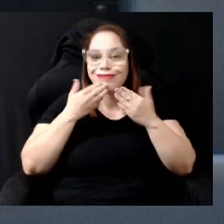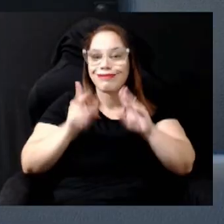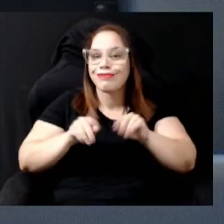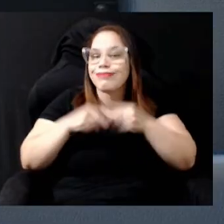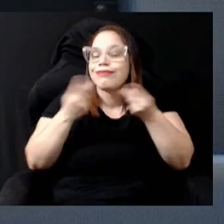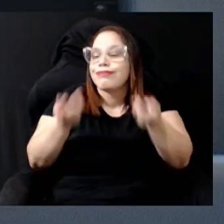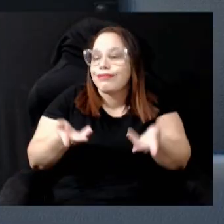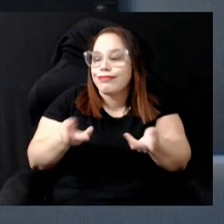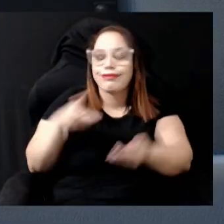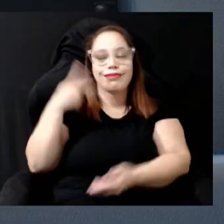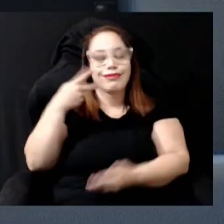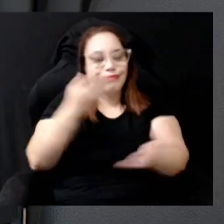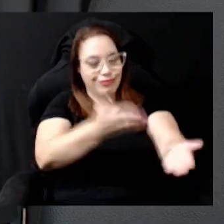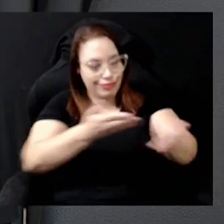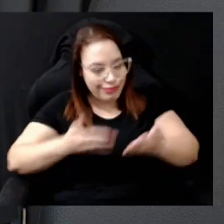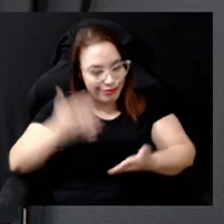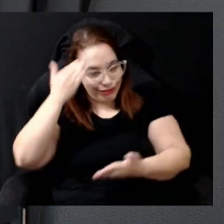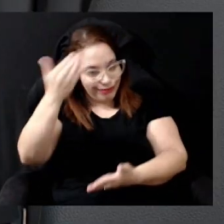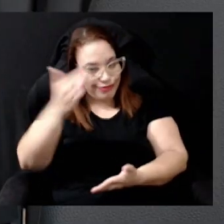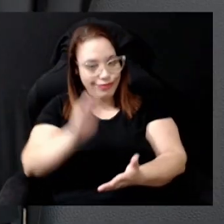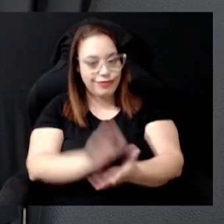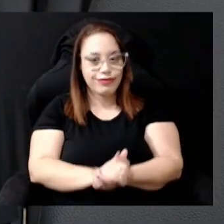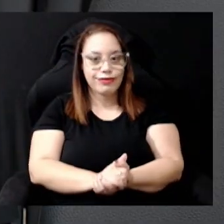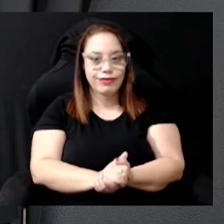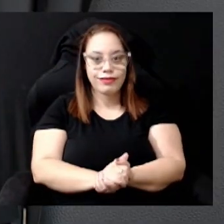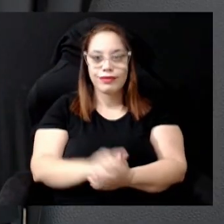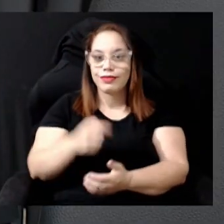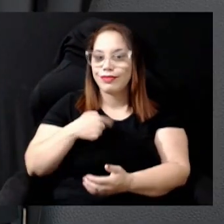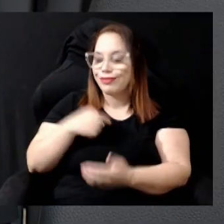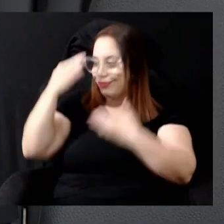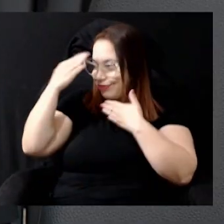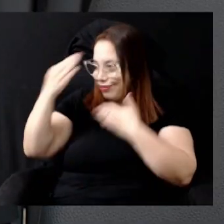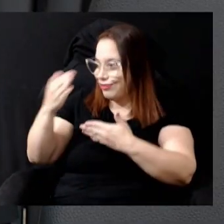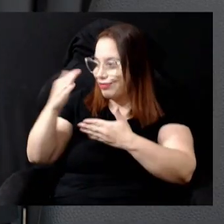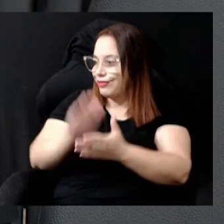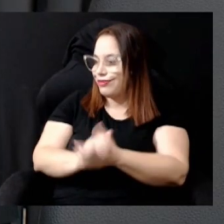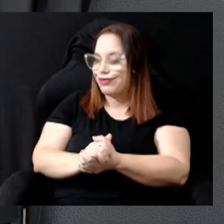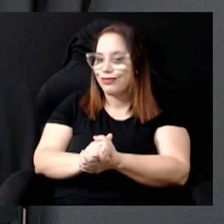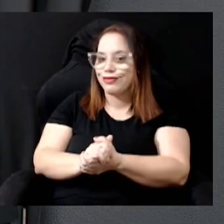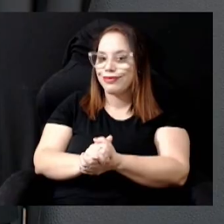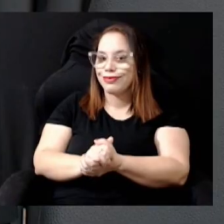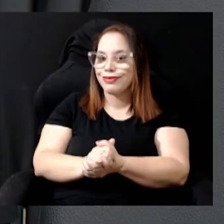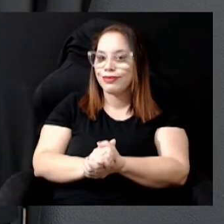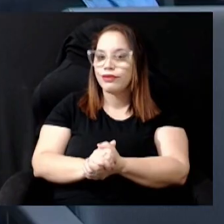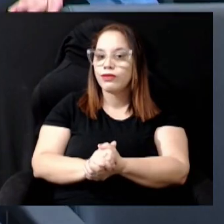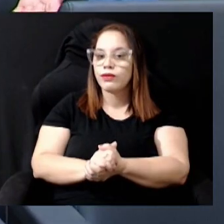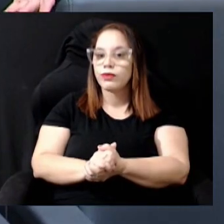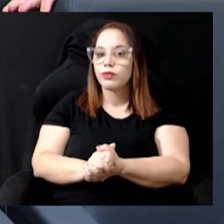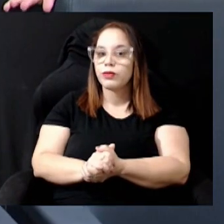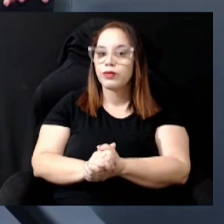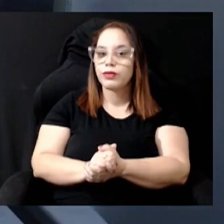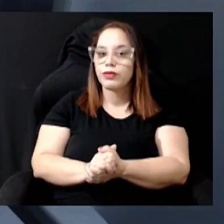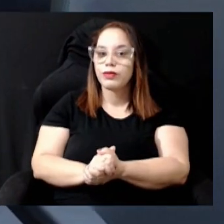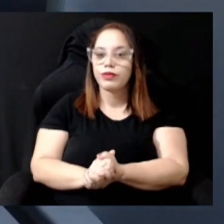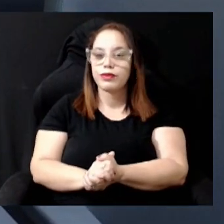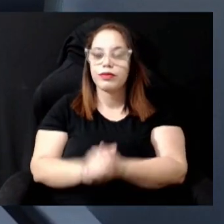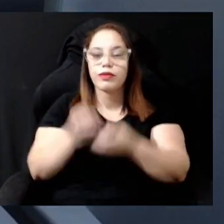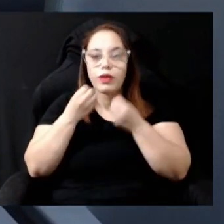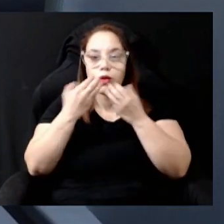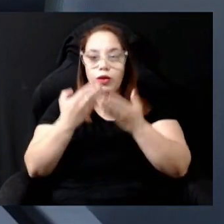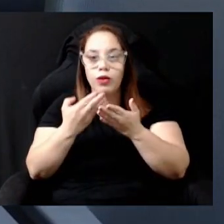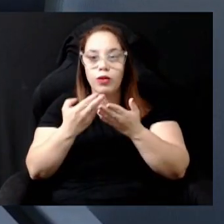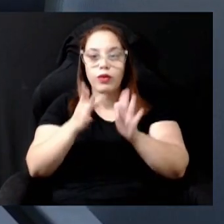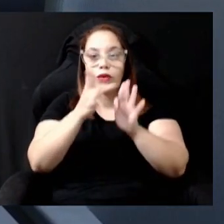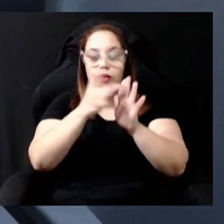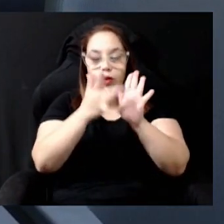muito obrigada por participar. Eu que agradeço, para mim é uma grande satisfação. Muito obrigado pelo convite. Bom, vamos às pautas, né? E eu